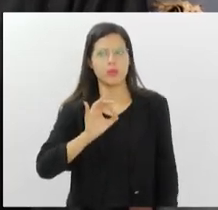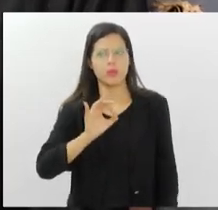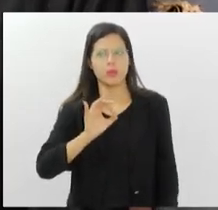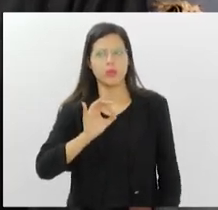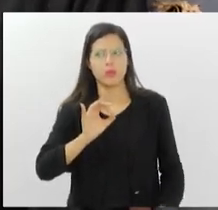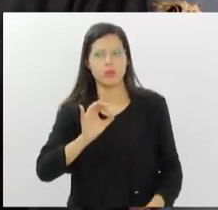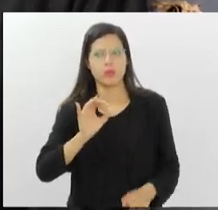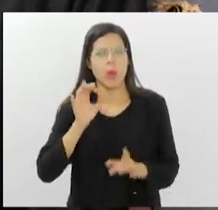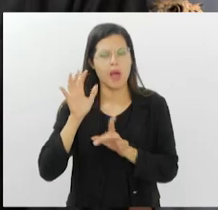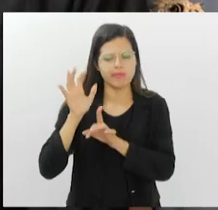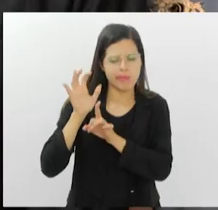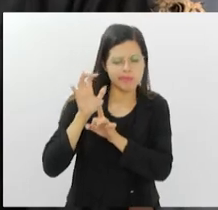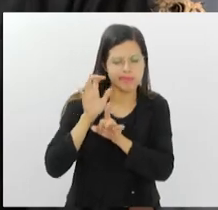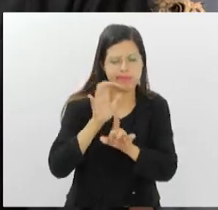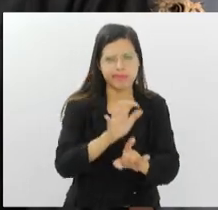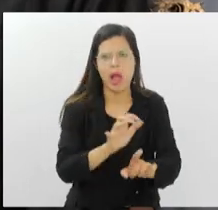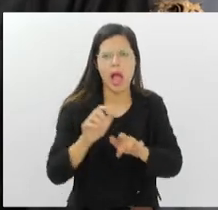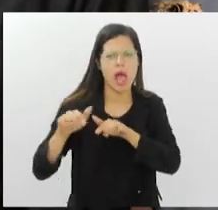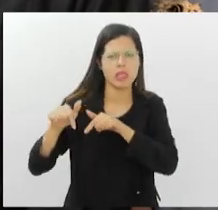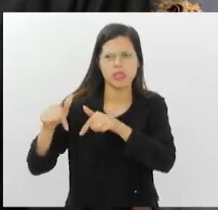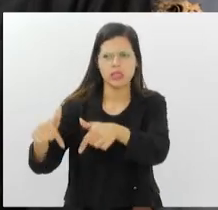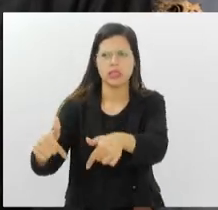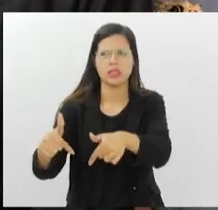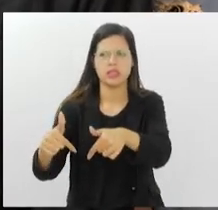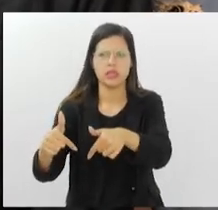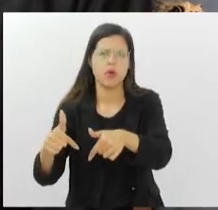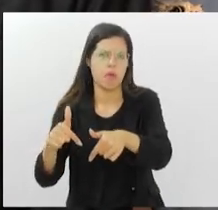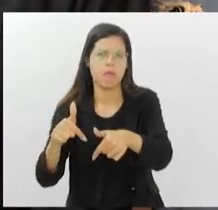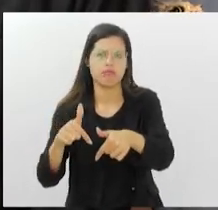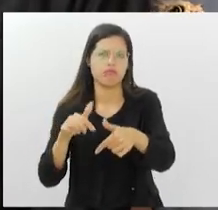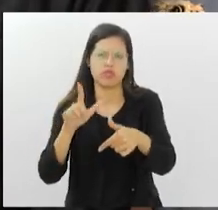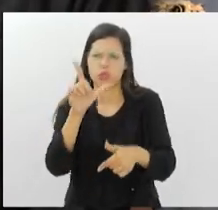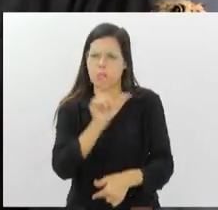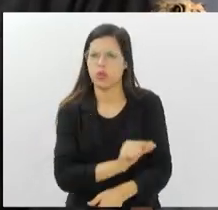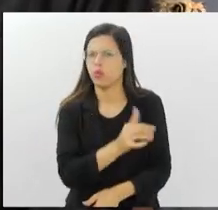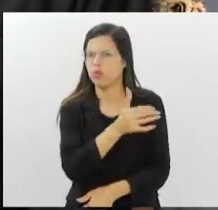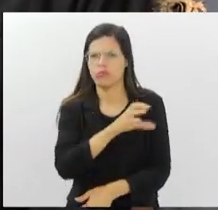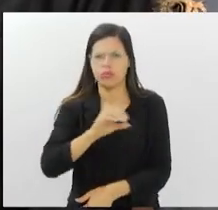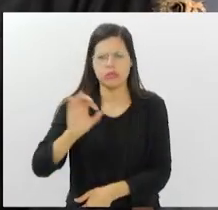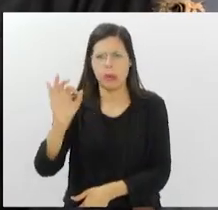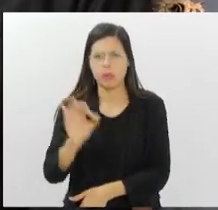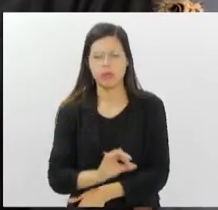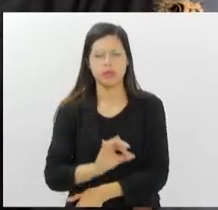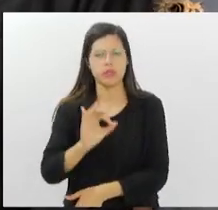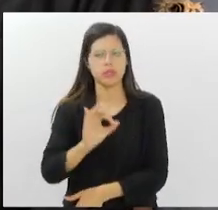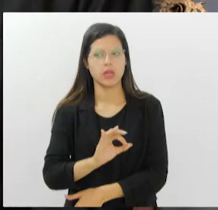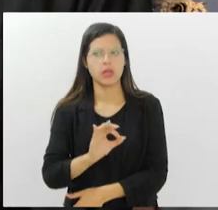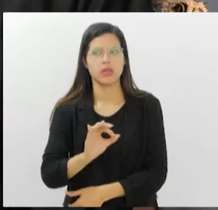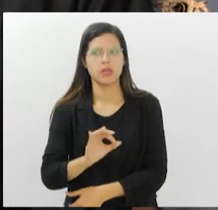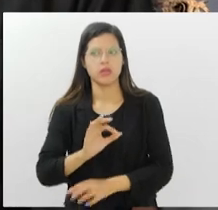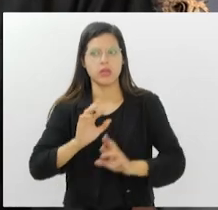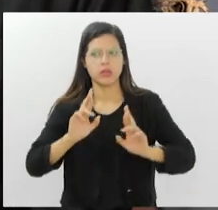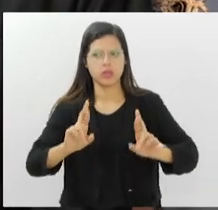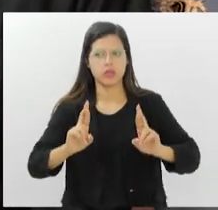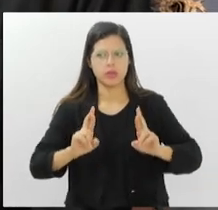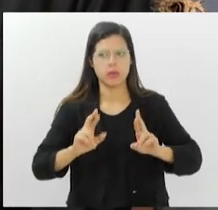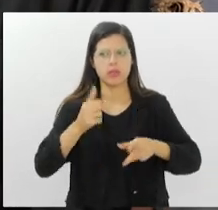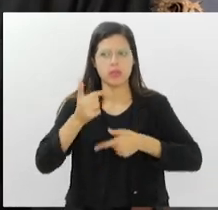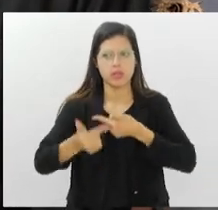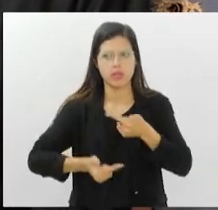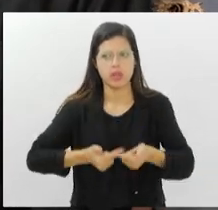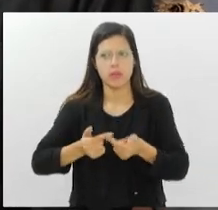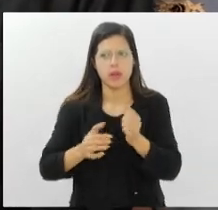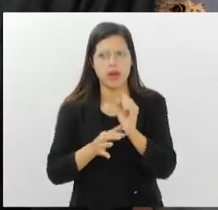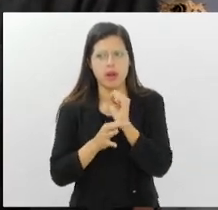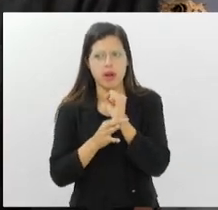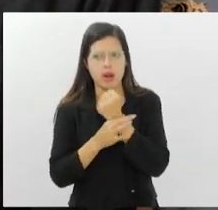as ameaças de ataque. Ataque mesmo diminuiu 100%. E a gente espera que esse trabalho perene continue